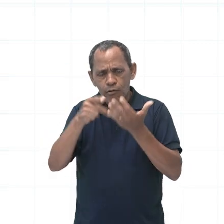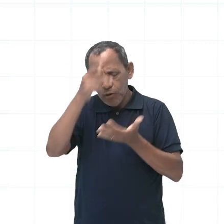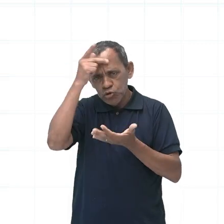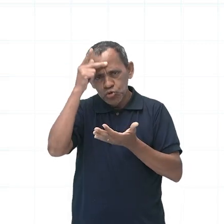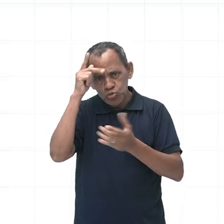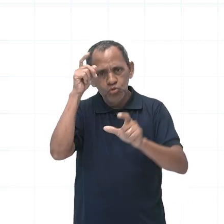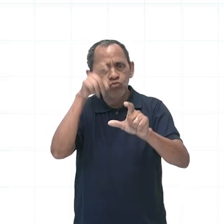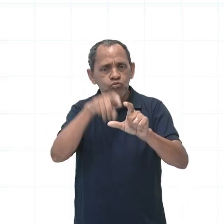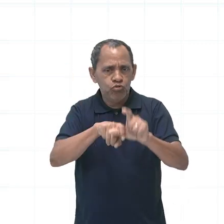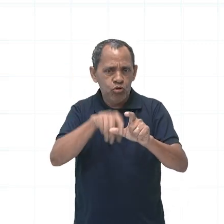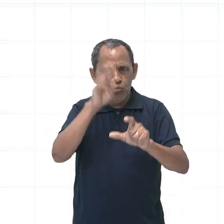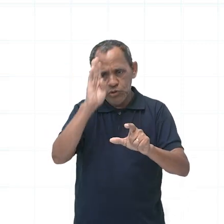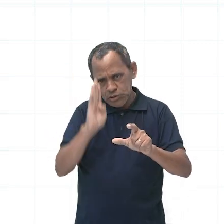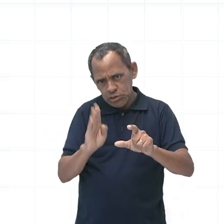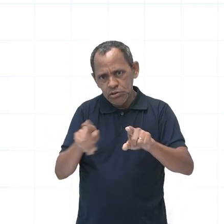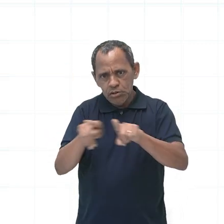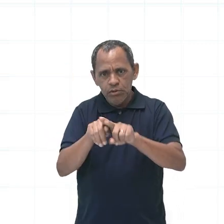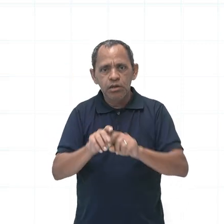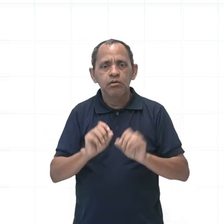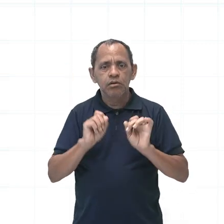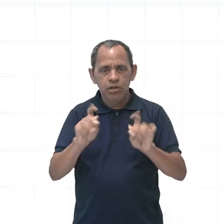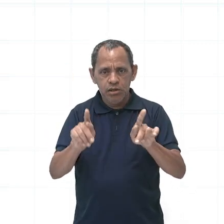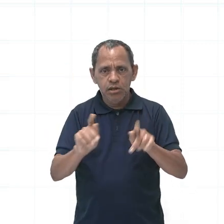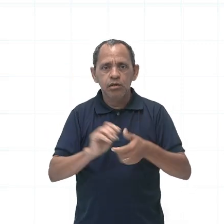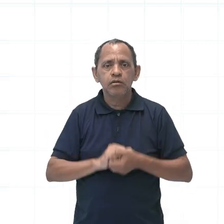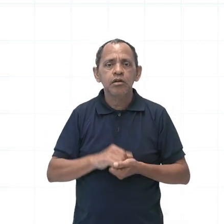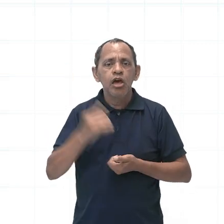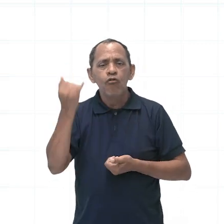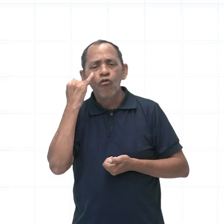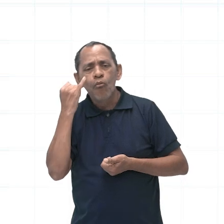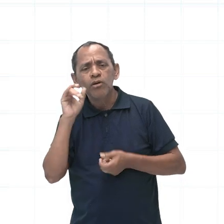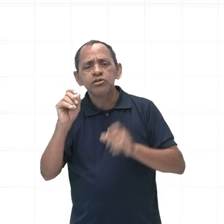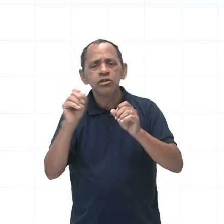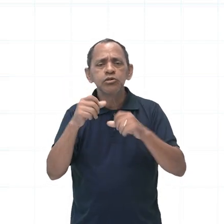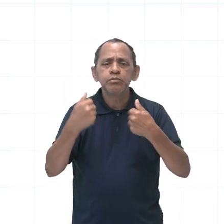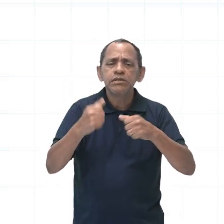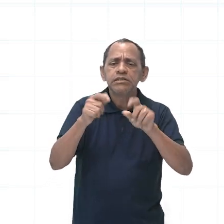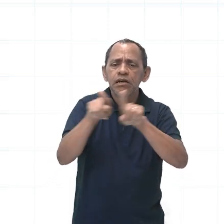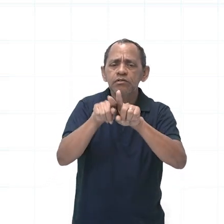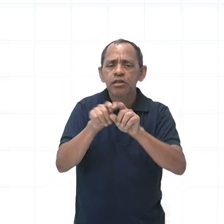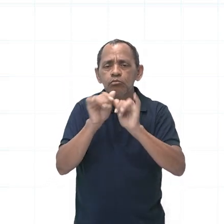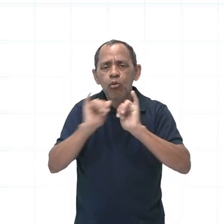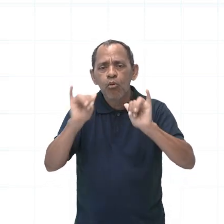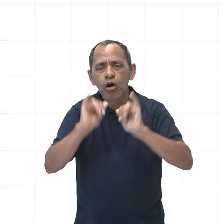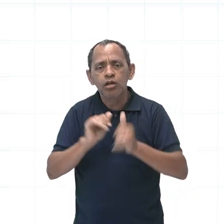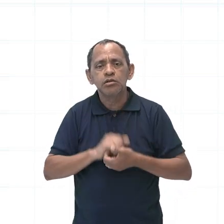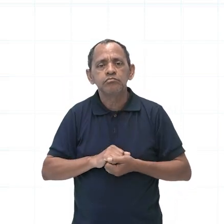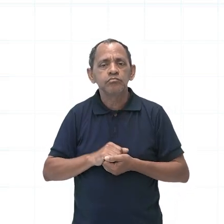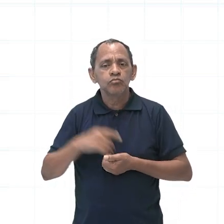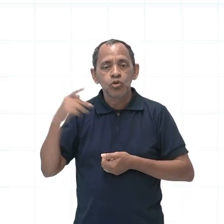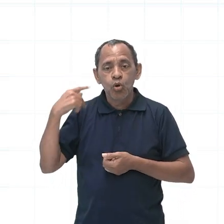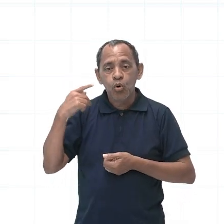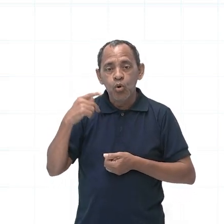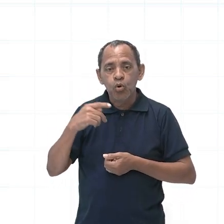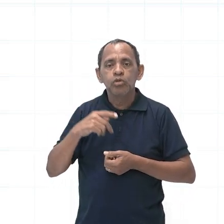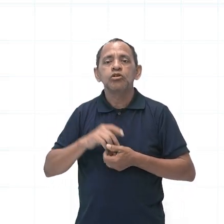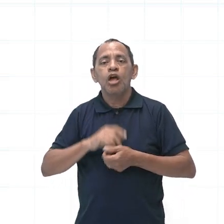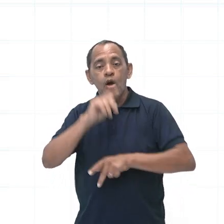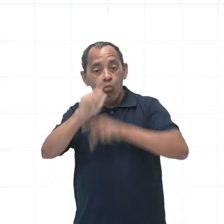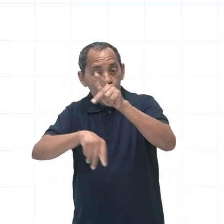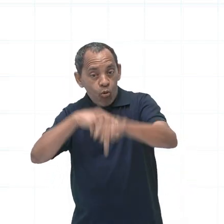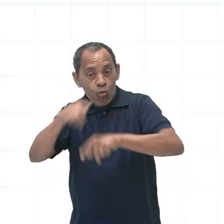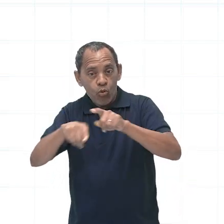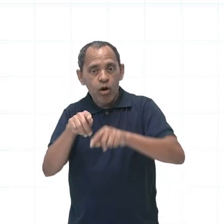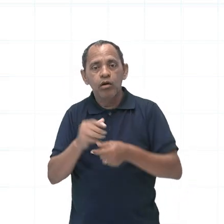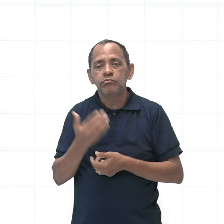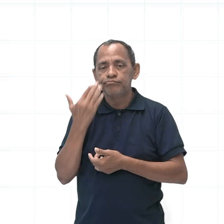endividadas no Brasil, certo? E que informações eram importantes para a propaganda? Se criou a política pública do Desenrola Brasil, esse